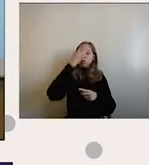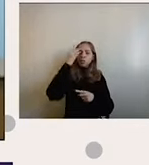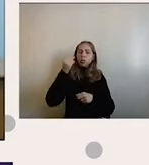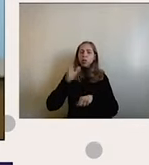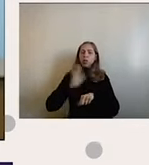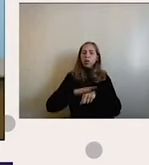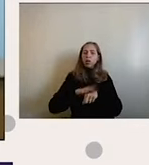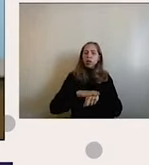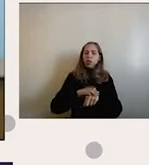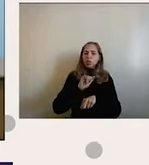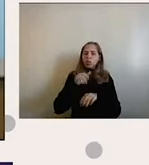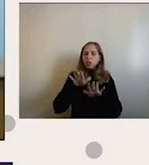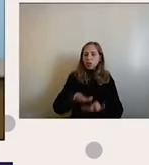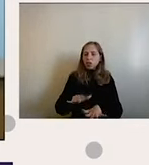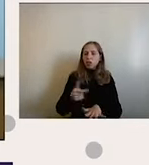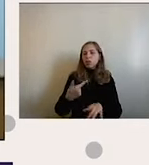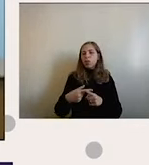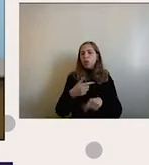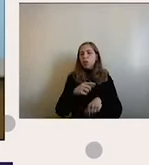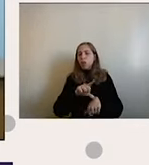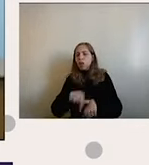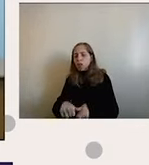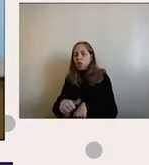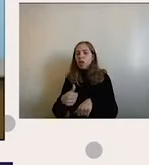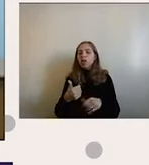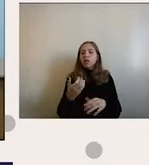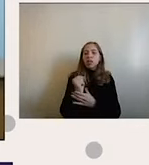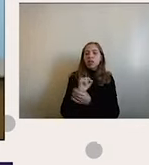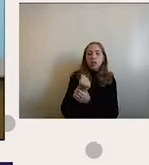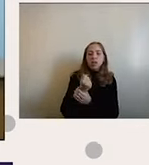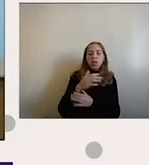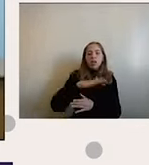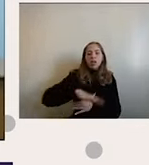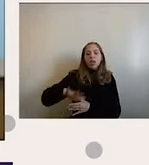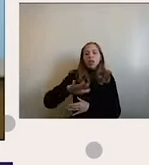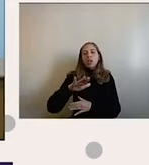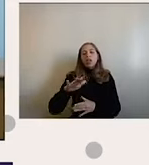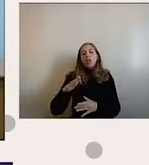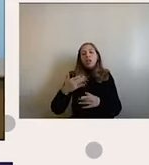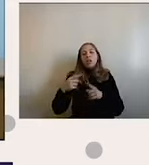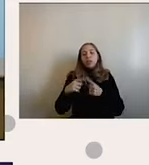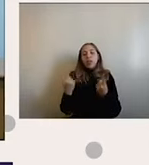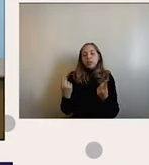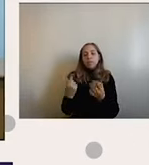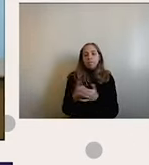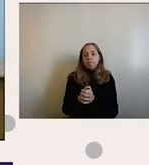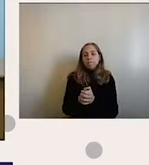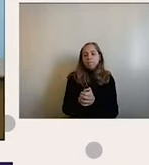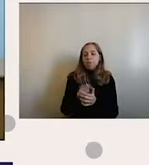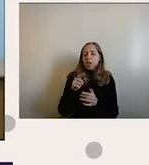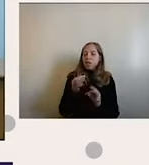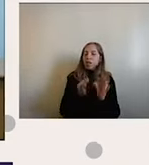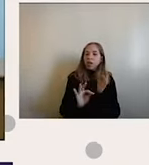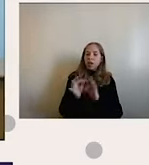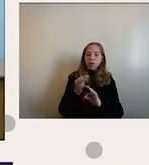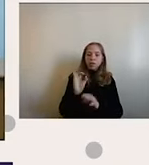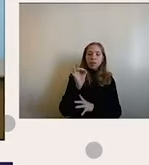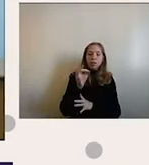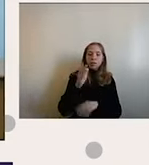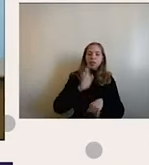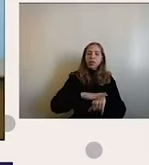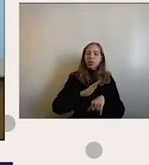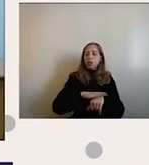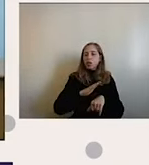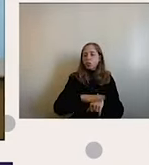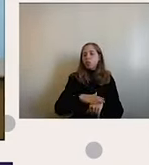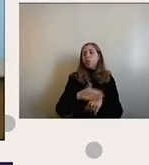atrasa a segurança, atrasa o fluxo da agência. Enfim, é técnica, né? Então, dentro daquele caso, tem que